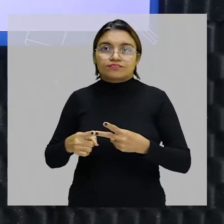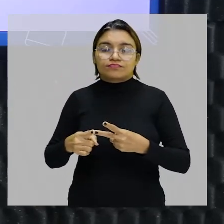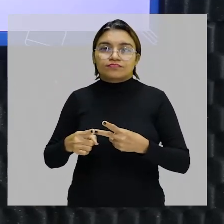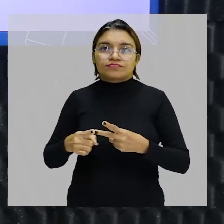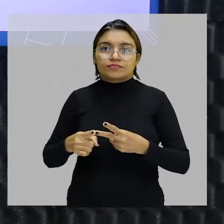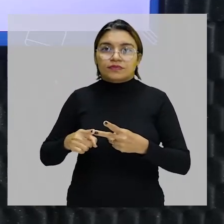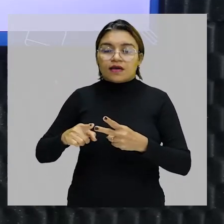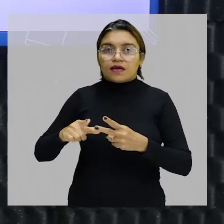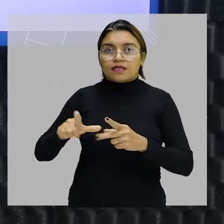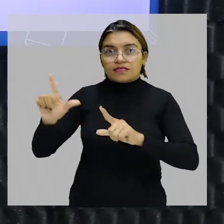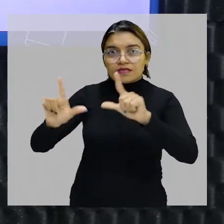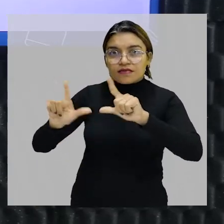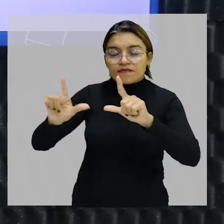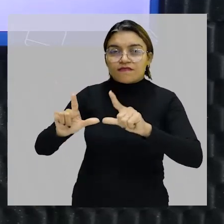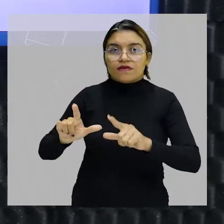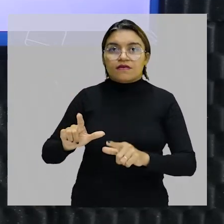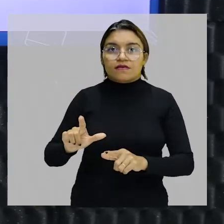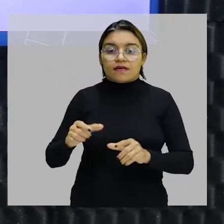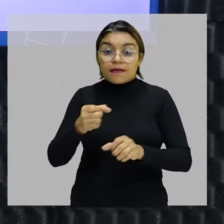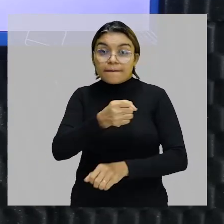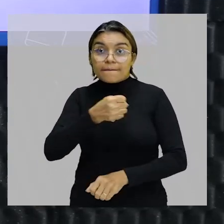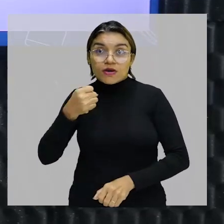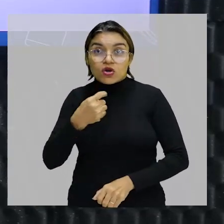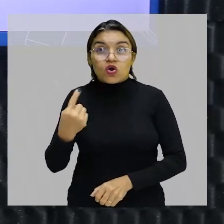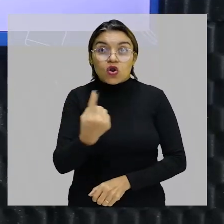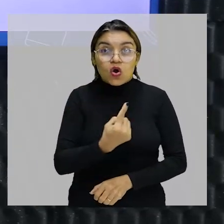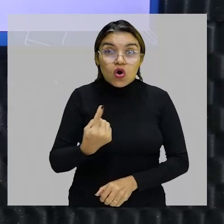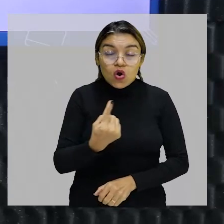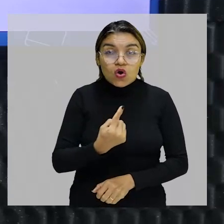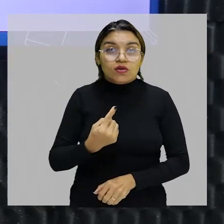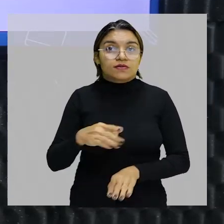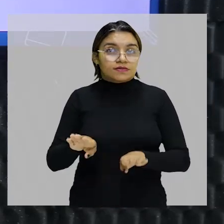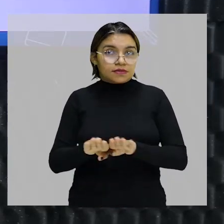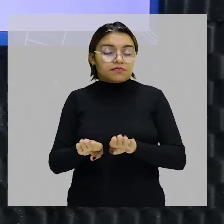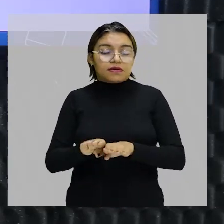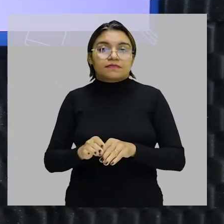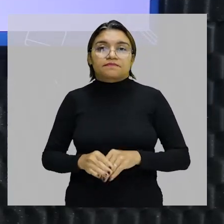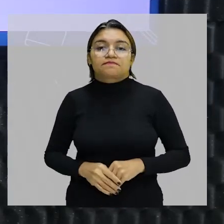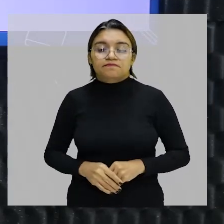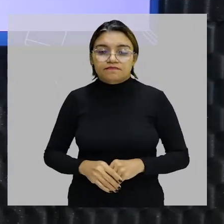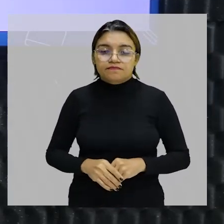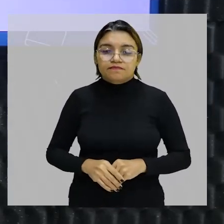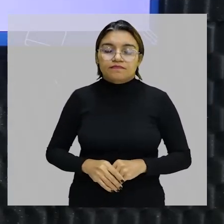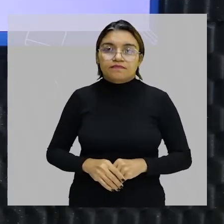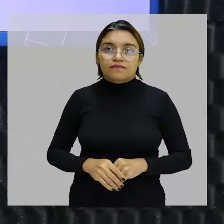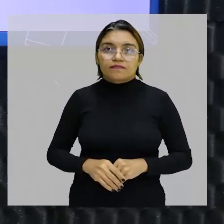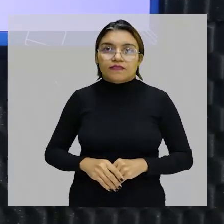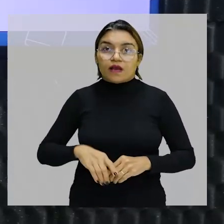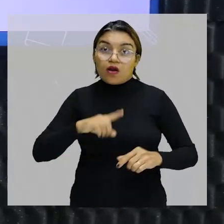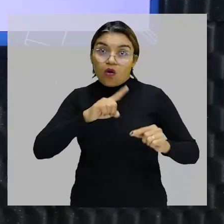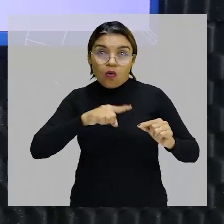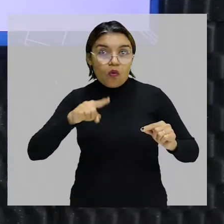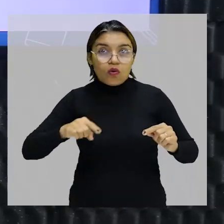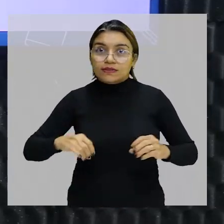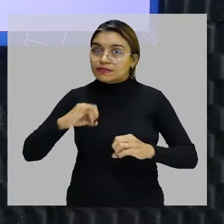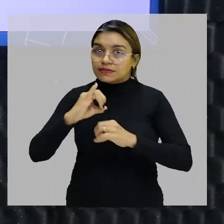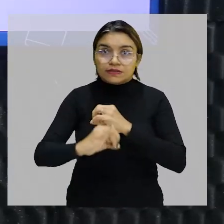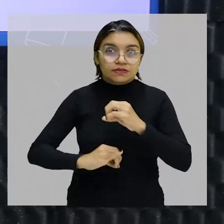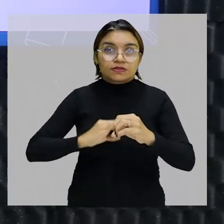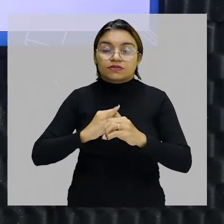de TV, micro-ondas, o infravermelho, ok? São exemplos de ondas não ionizantes